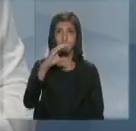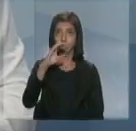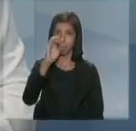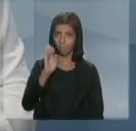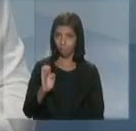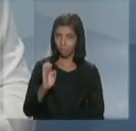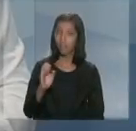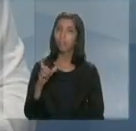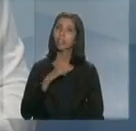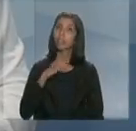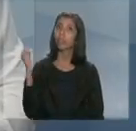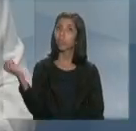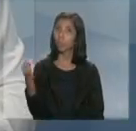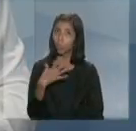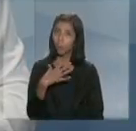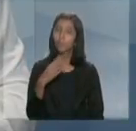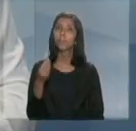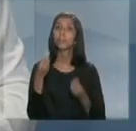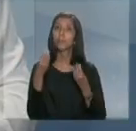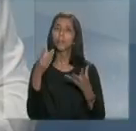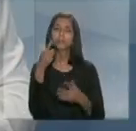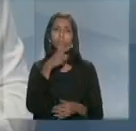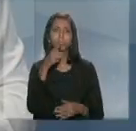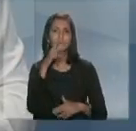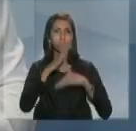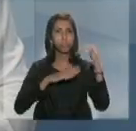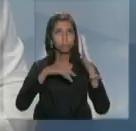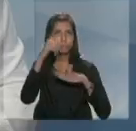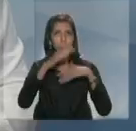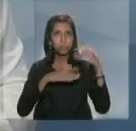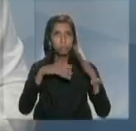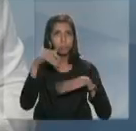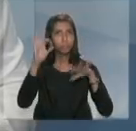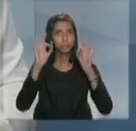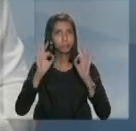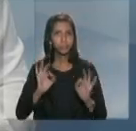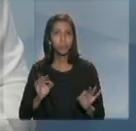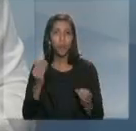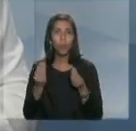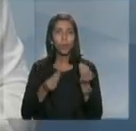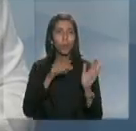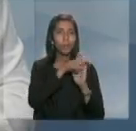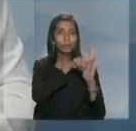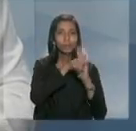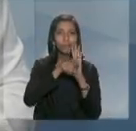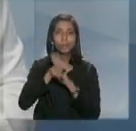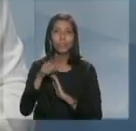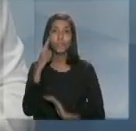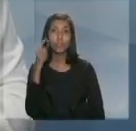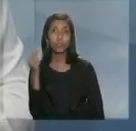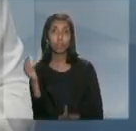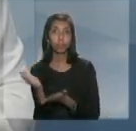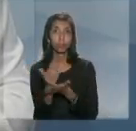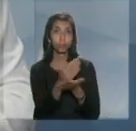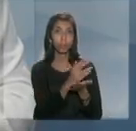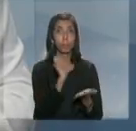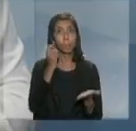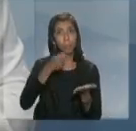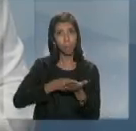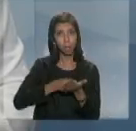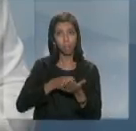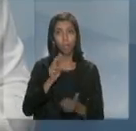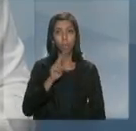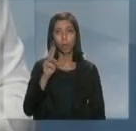Tribunal de Contas do Estado adotou uma ferramenta para tornar mais ágil e efetiva a fiscalização dos gastos públicos,